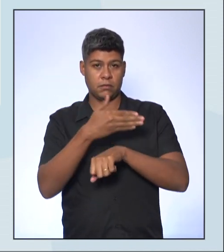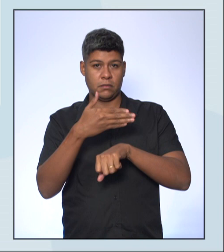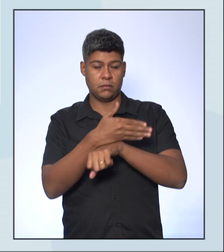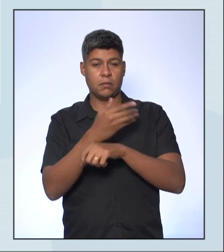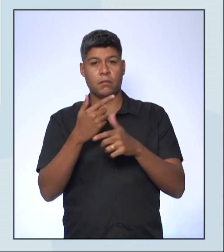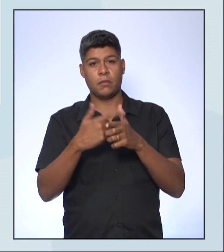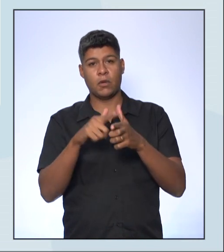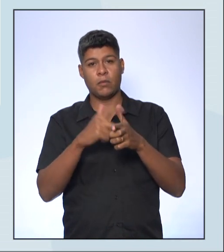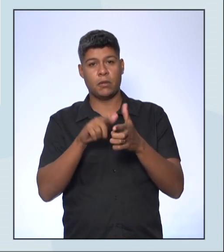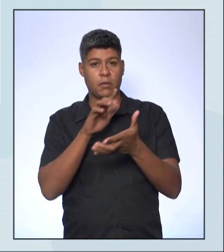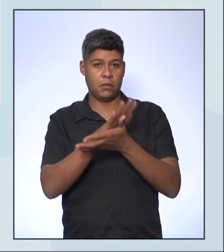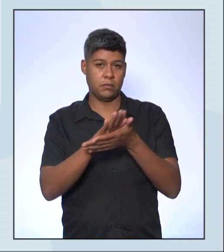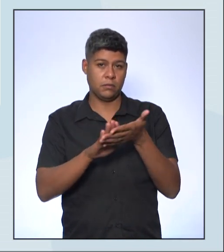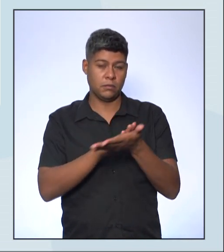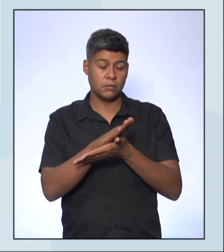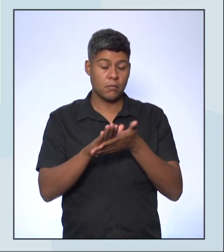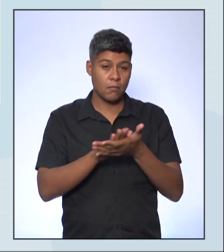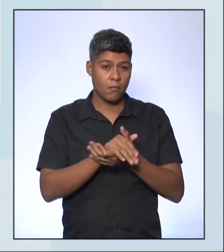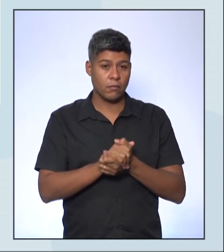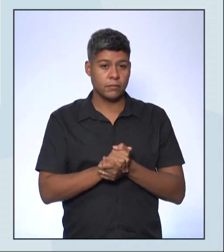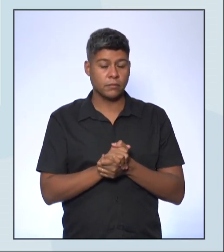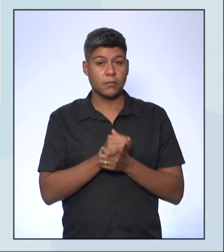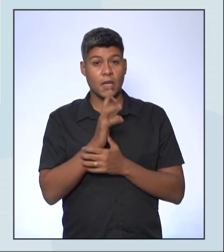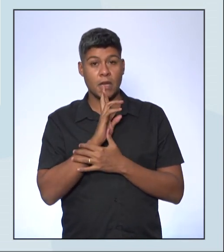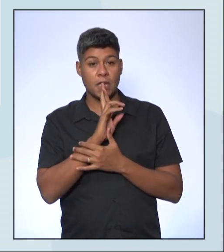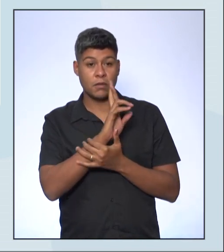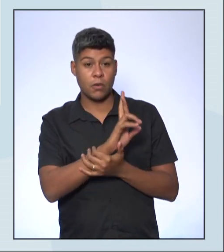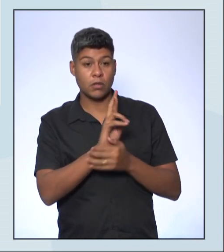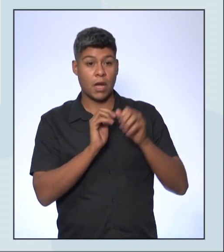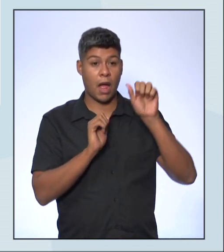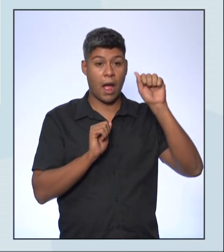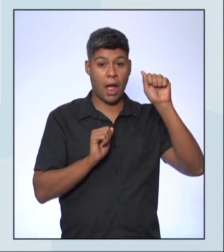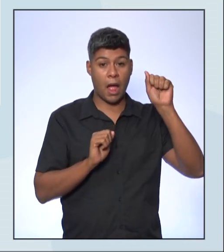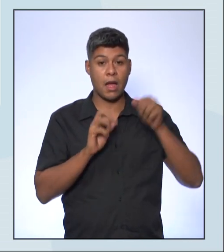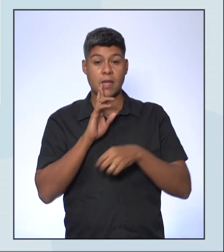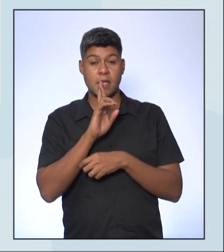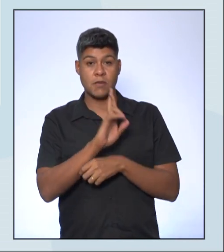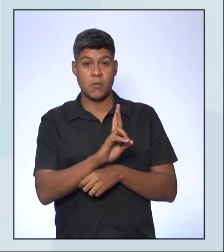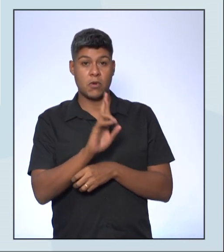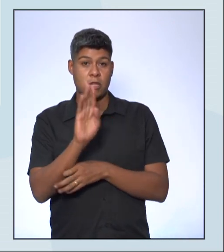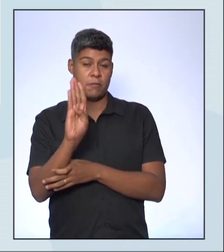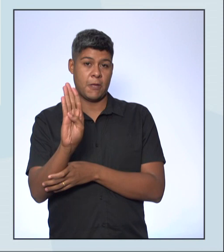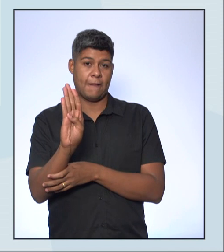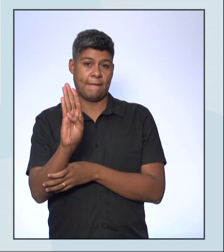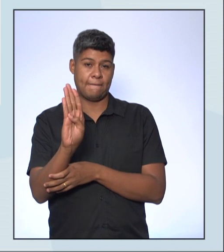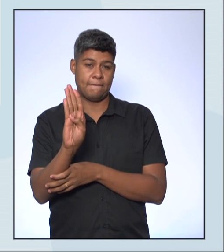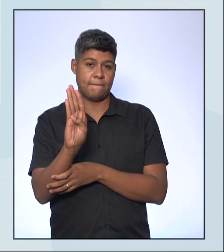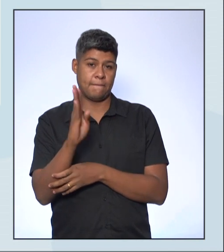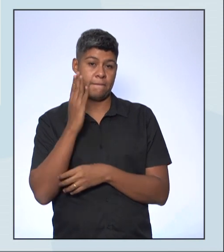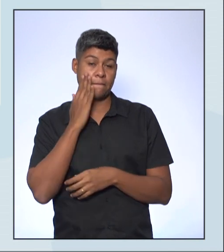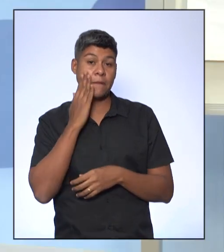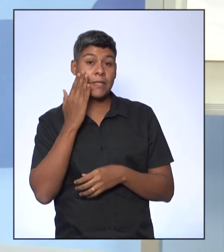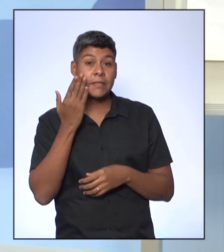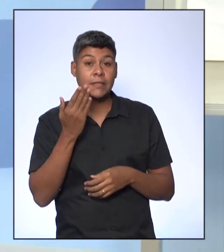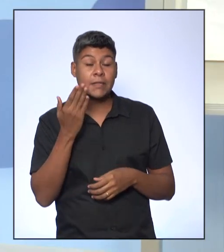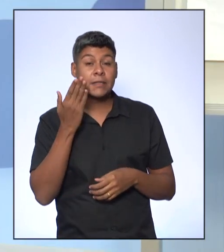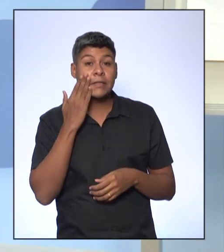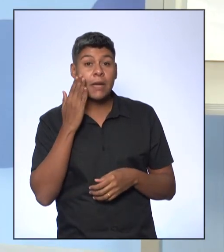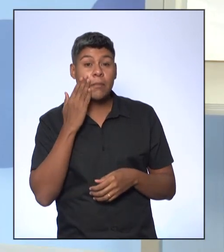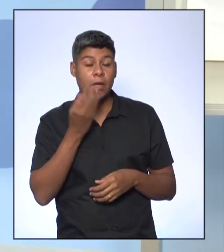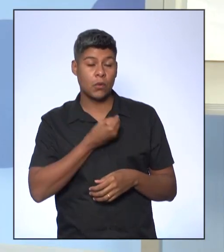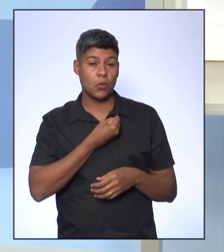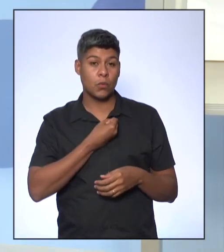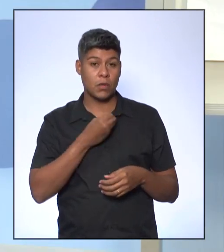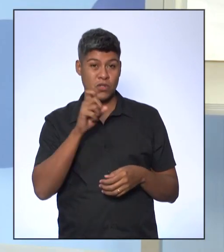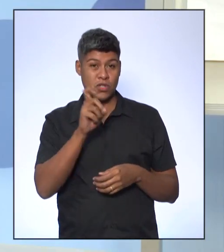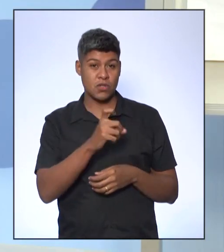problema. Mas vamos lá. A resposta do A e a resposta do B. Isso, eu quero saber os valores de x para os